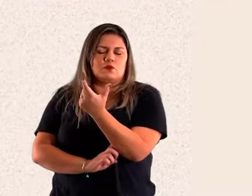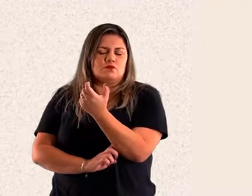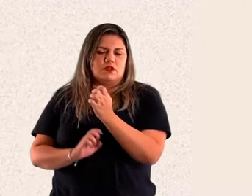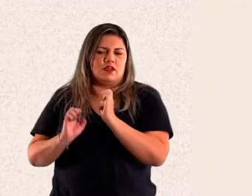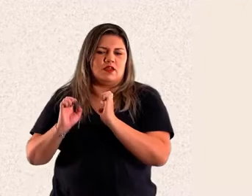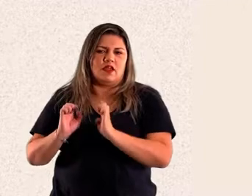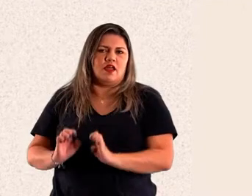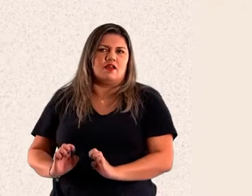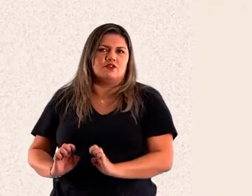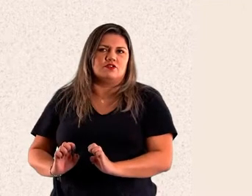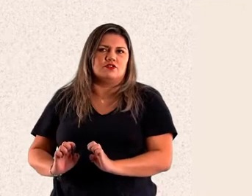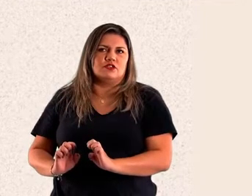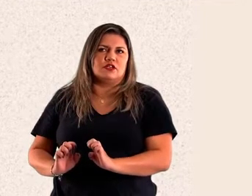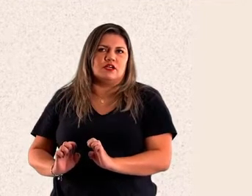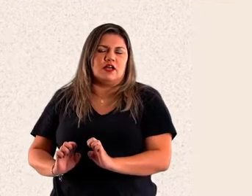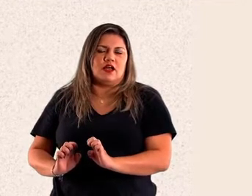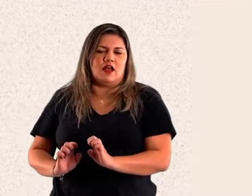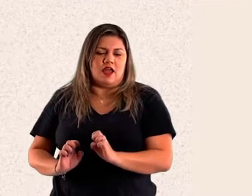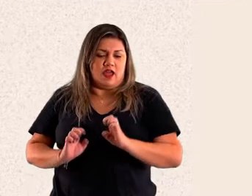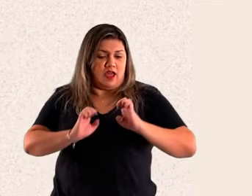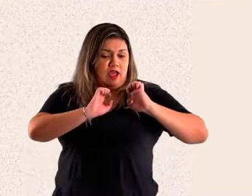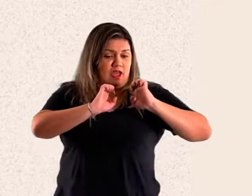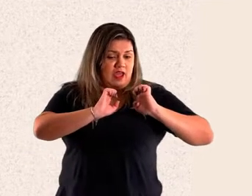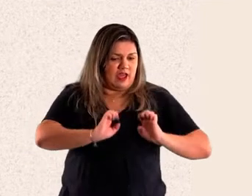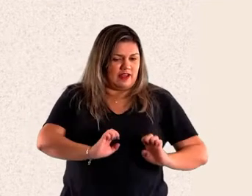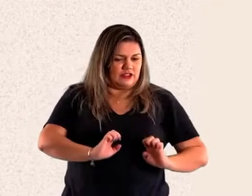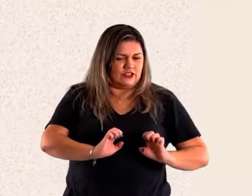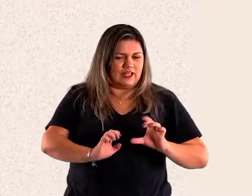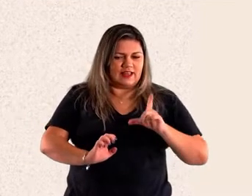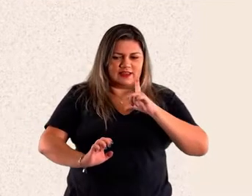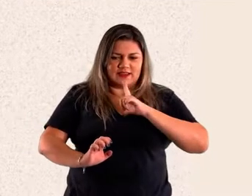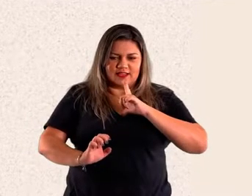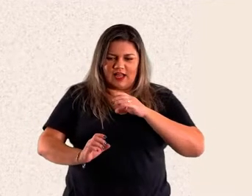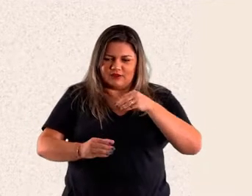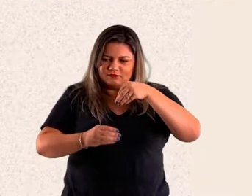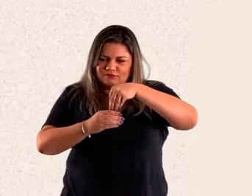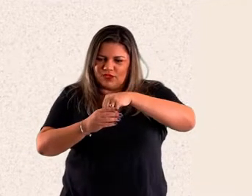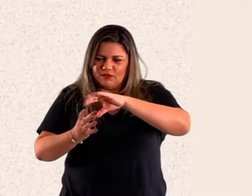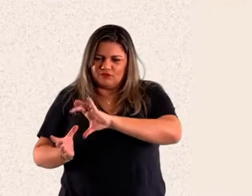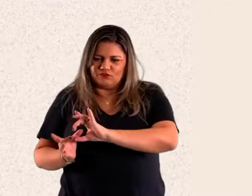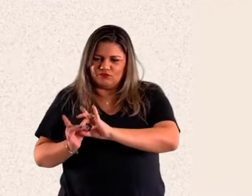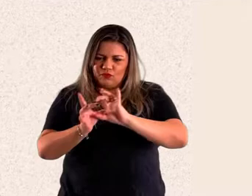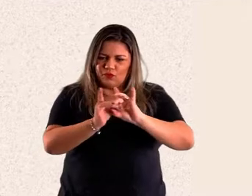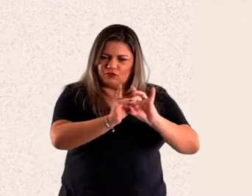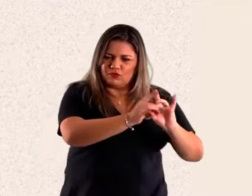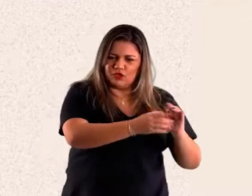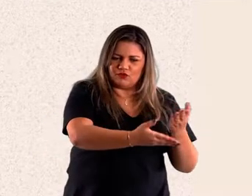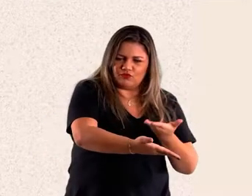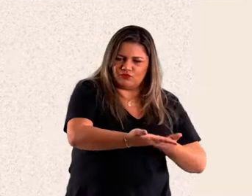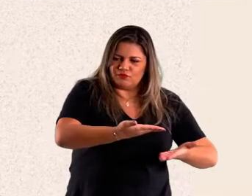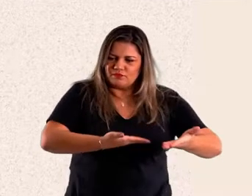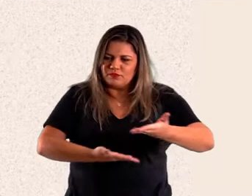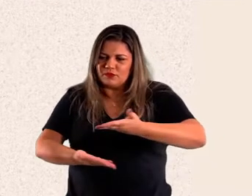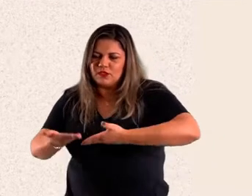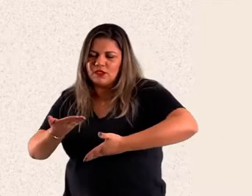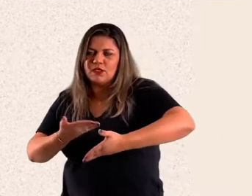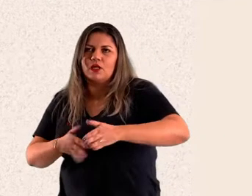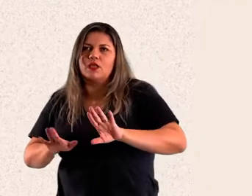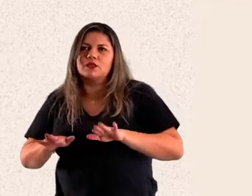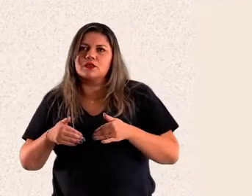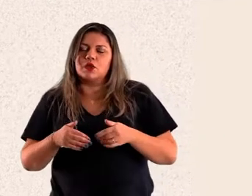então a ética é algo que tá num contexto relacional então a gente volta